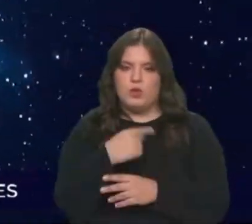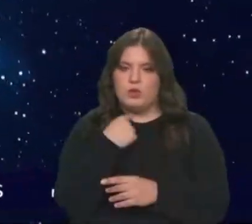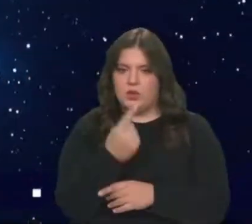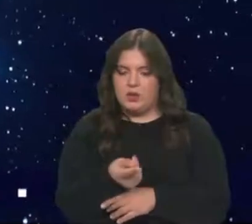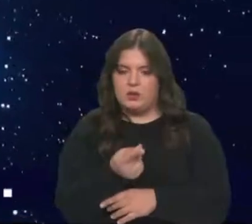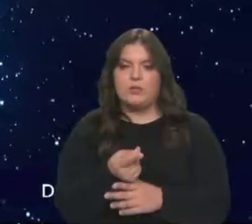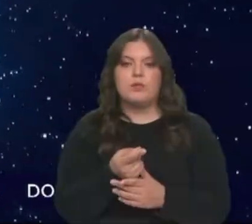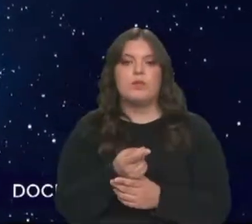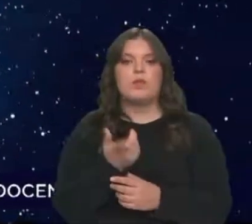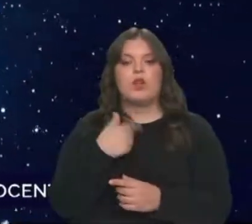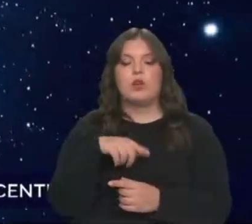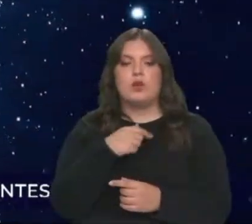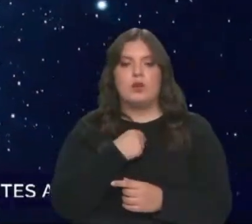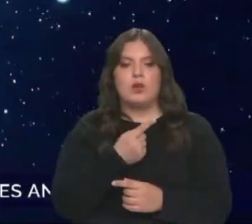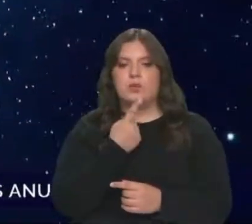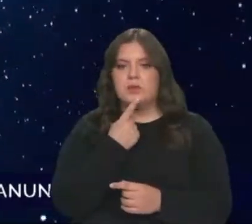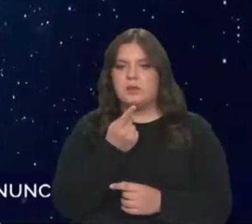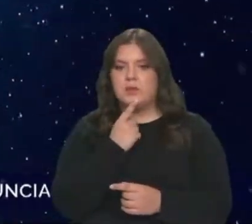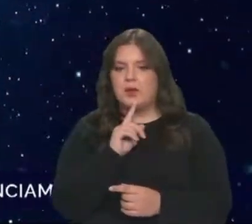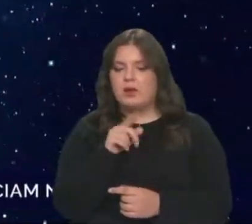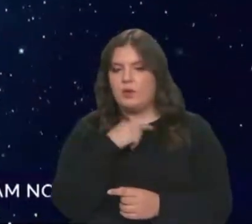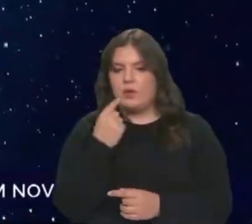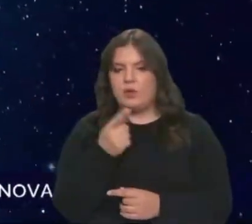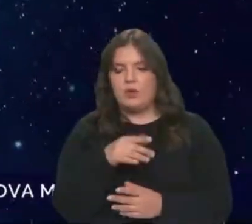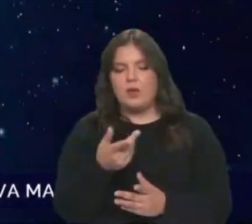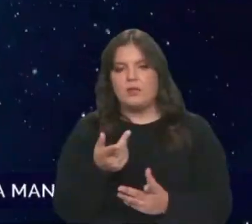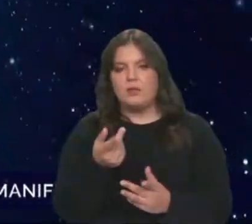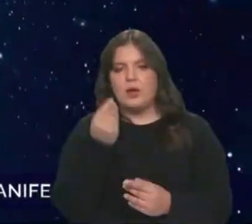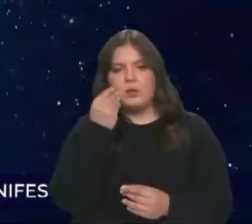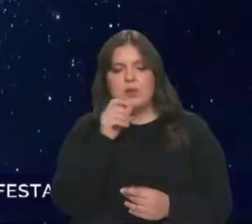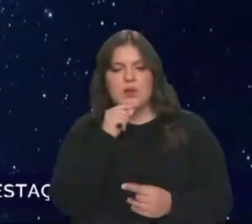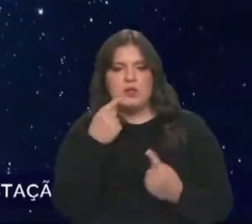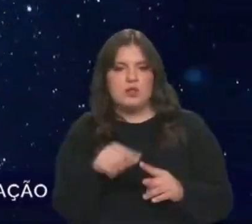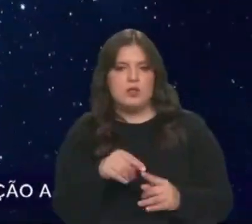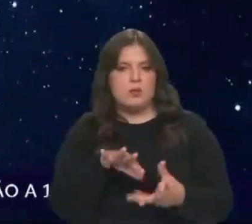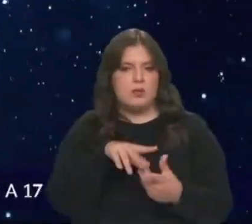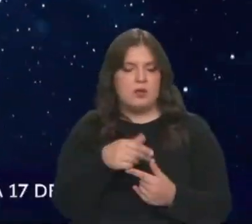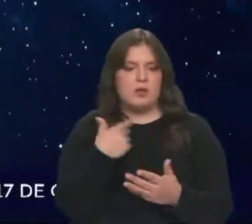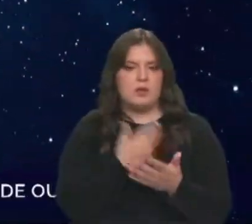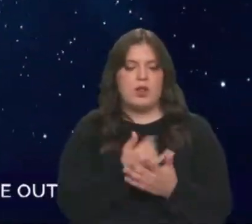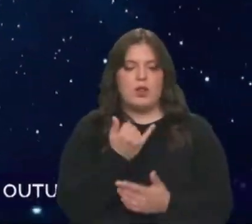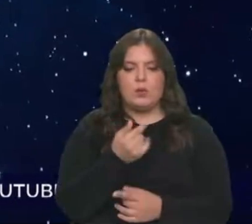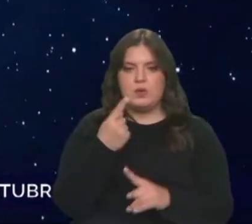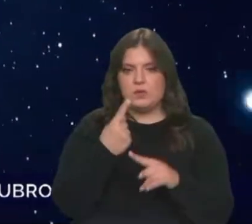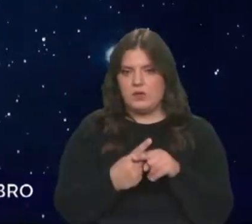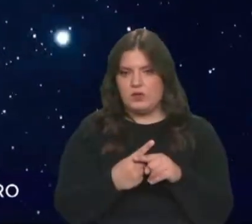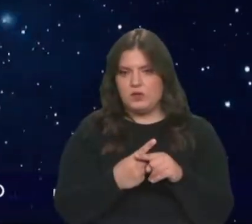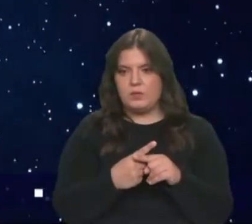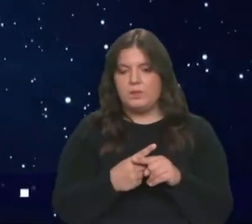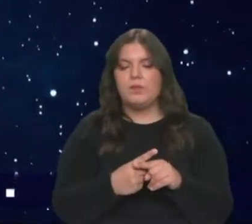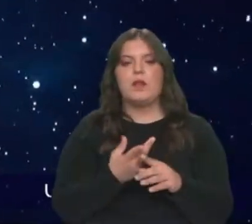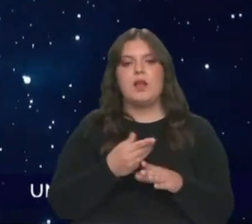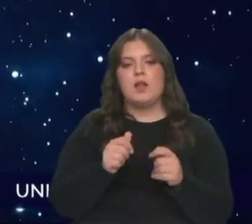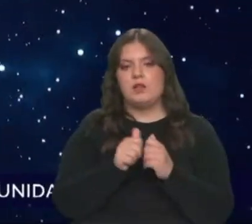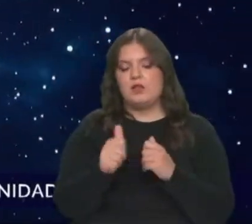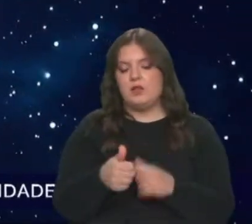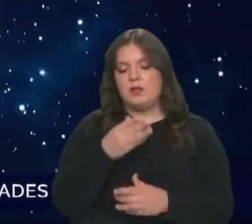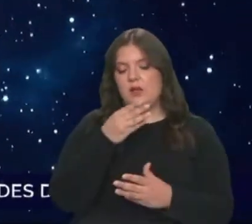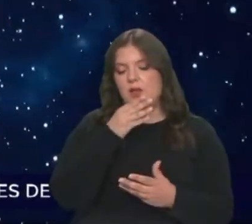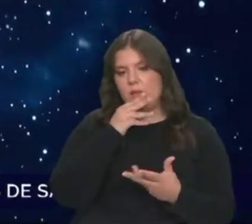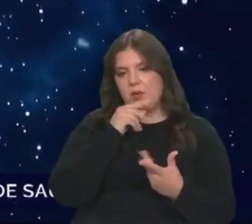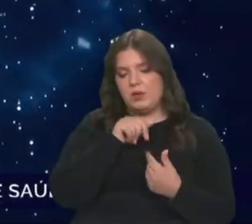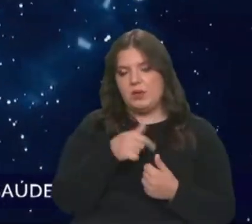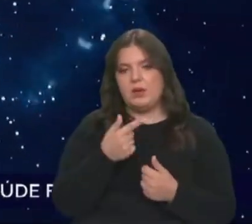seguinte: nós não conseguimos perceber ou conceber como é que possam existir planetas até 2 vezes a distância da Terra ao Sol,